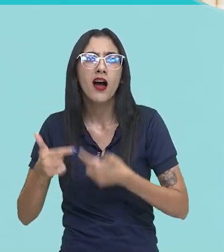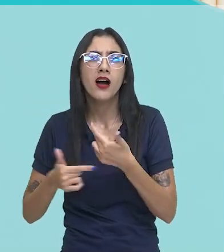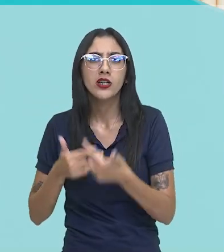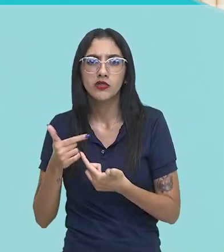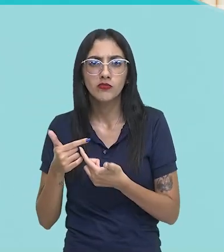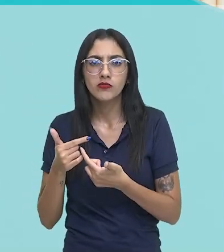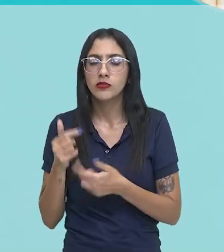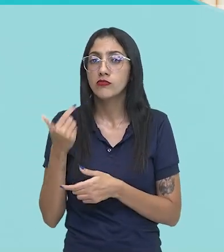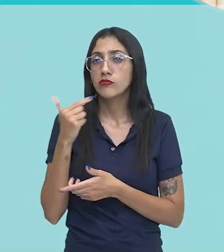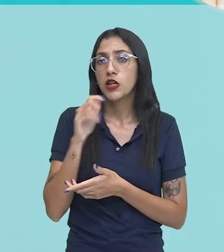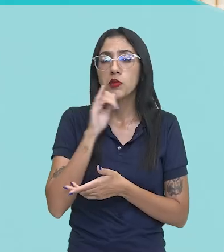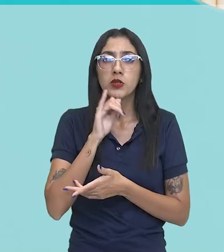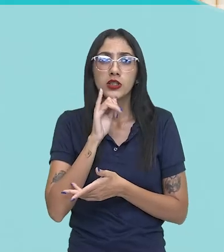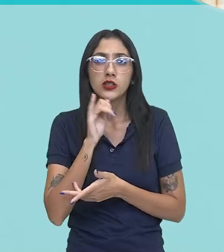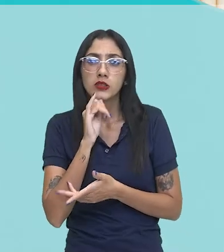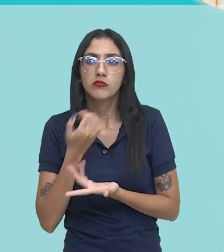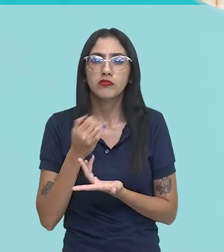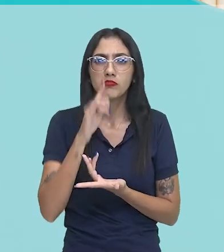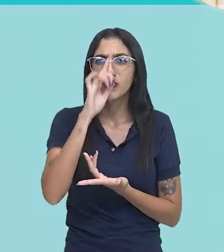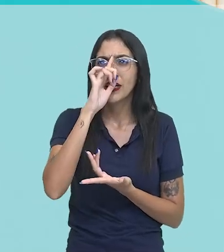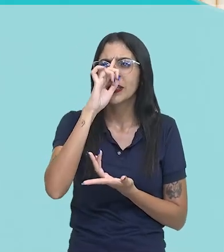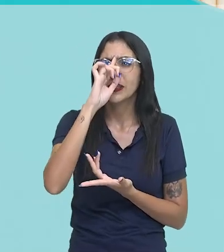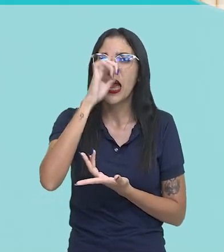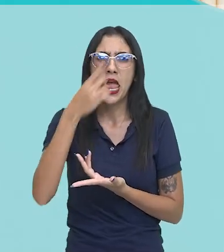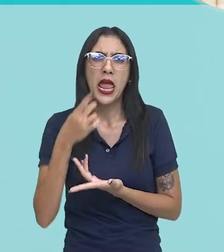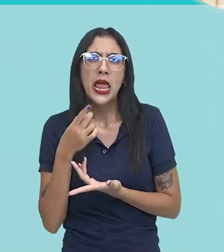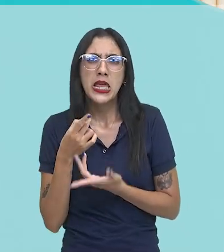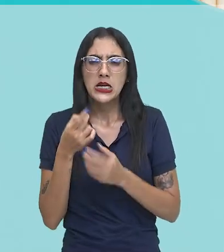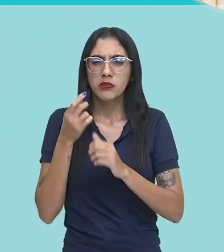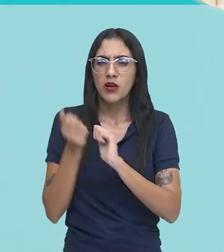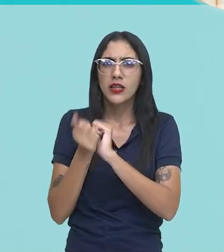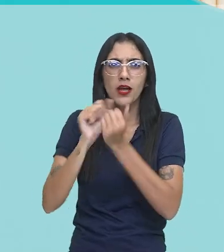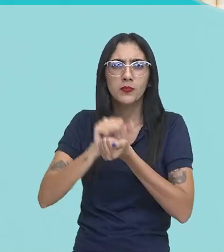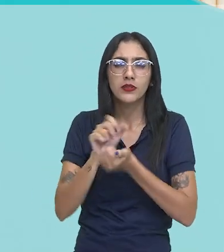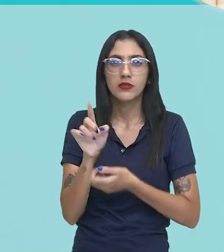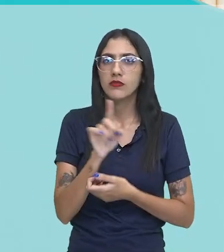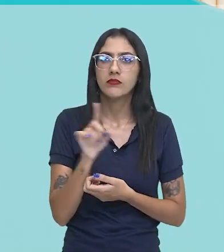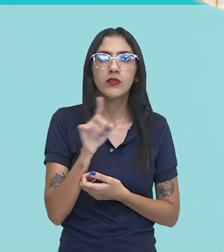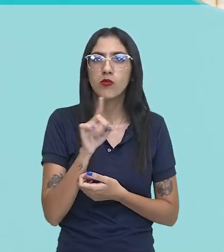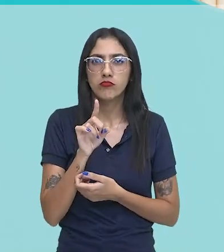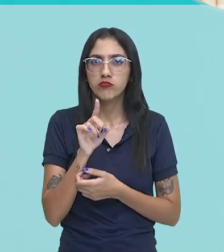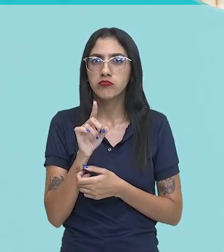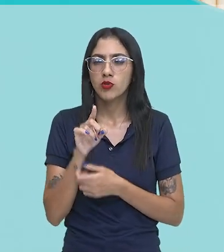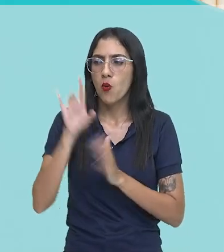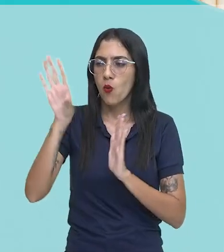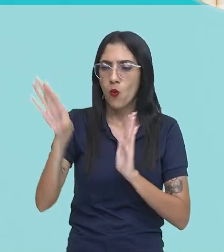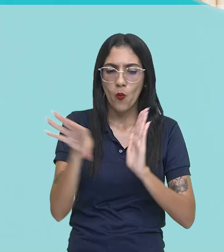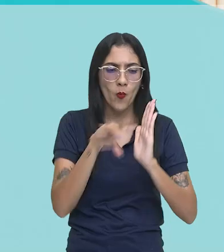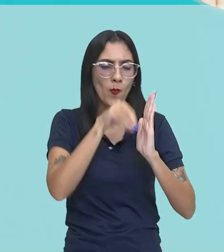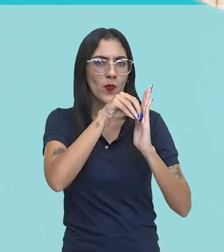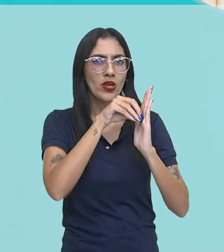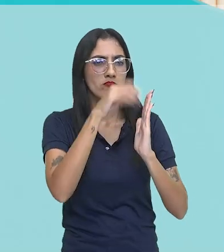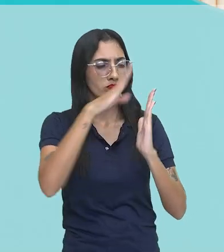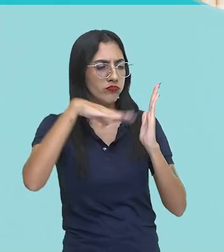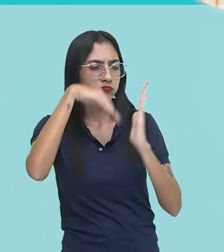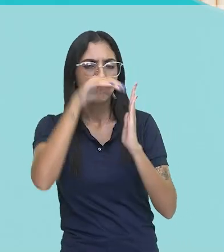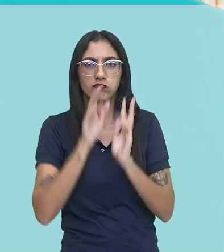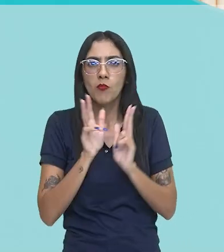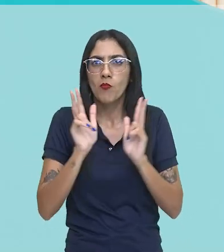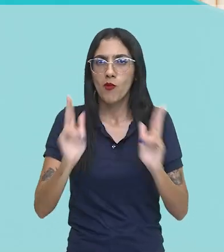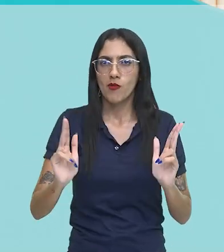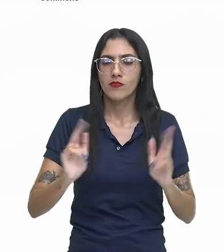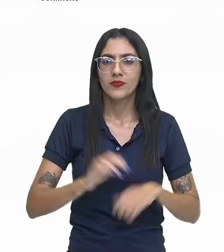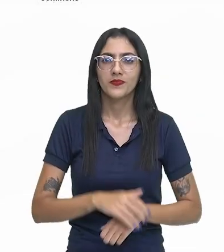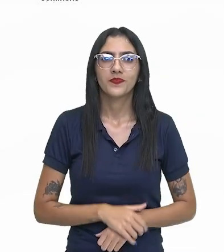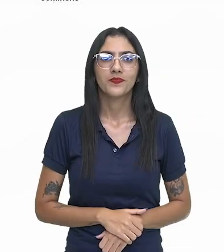não romantizam, eles não idealizam. Eles trazem ali exatamente a vida como ela era. Vamos ver as características